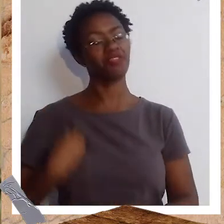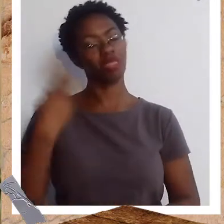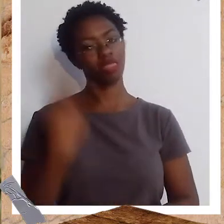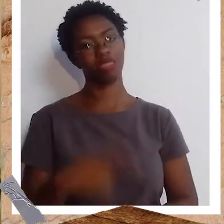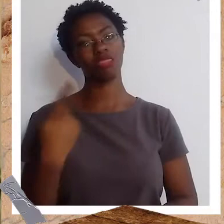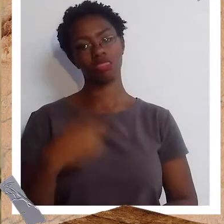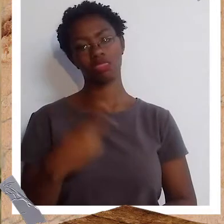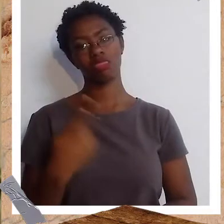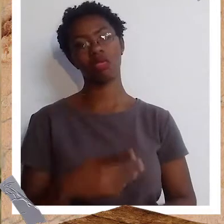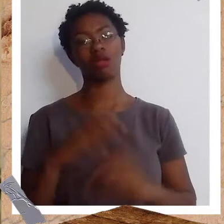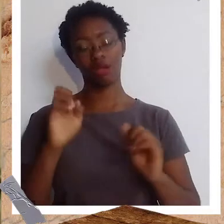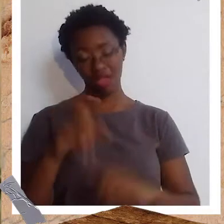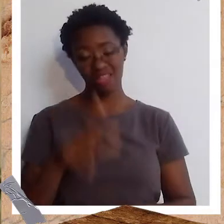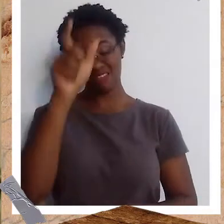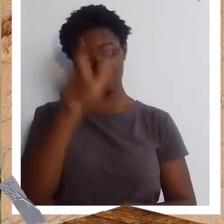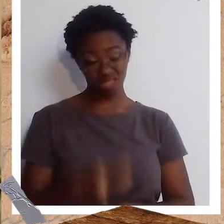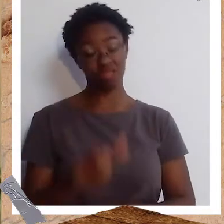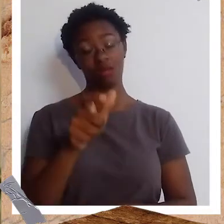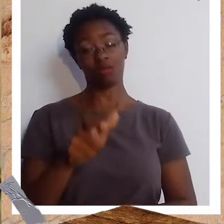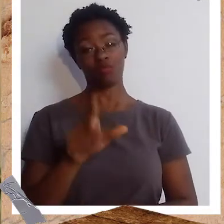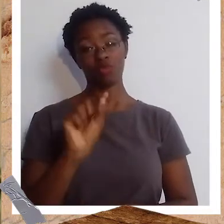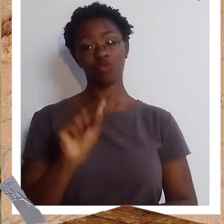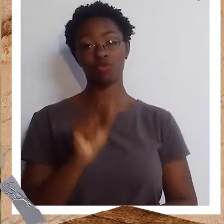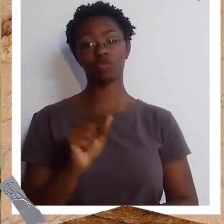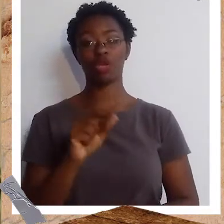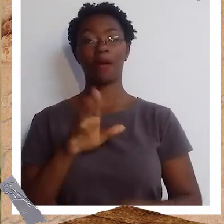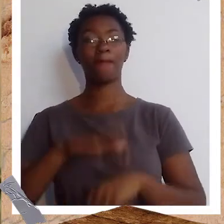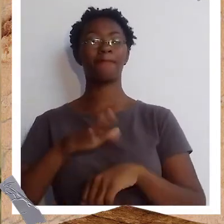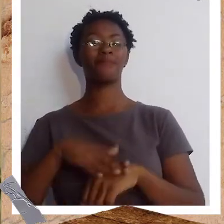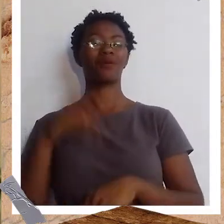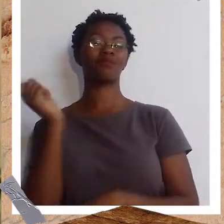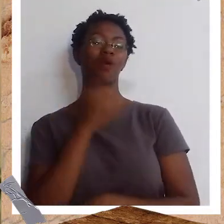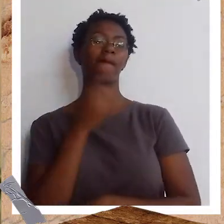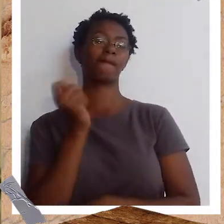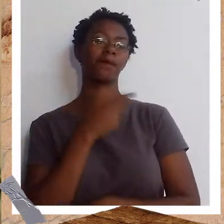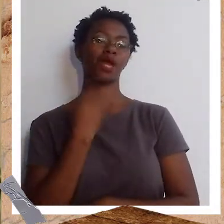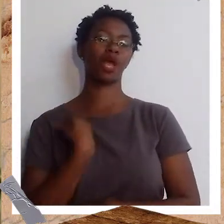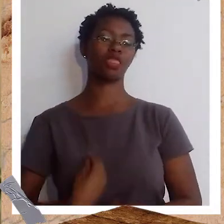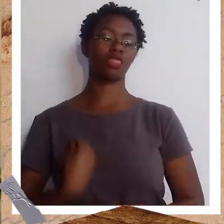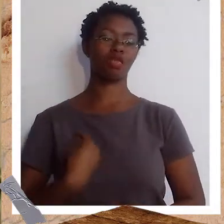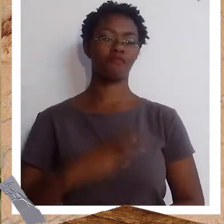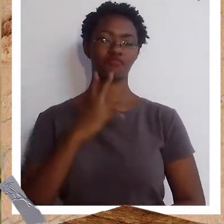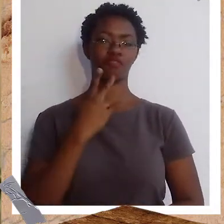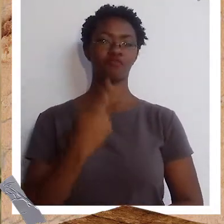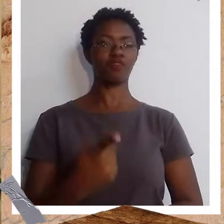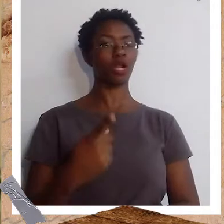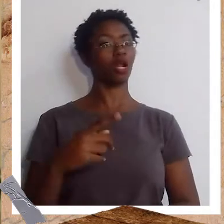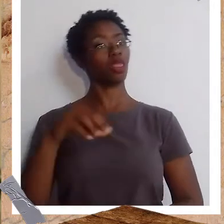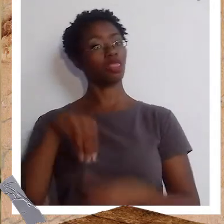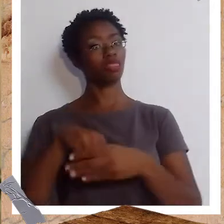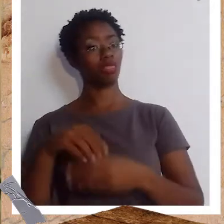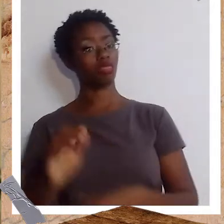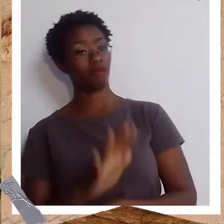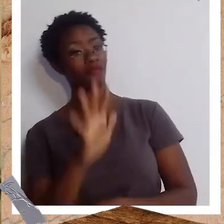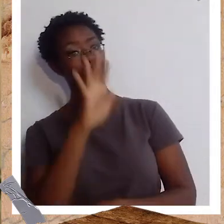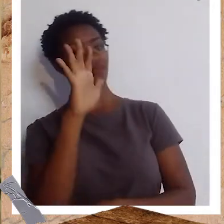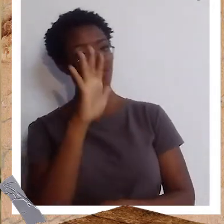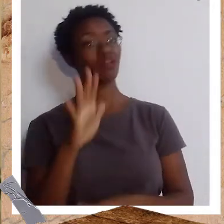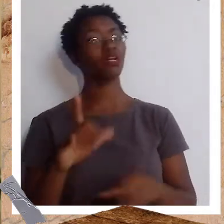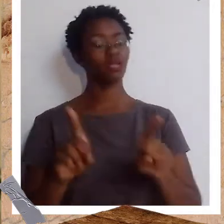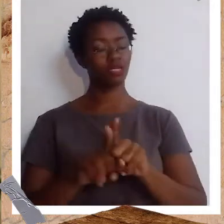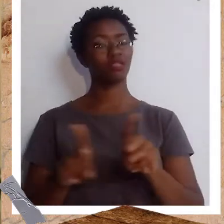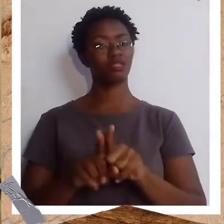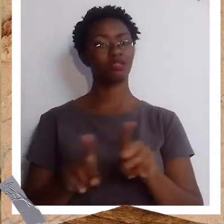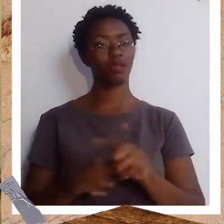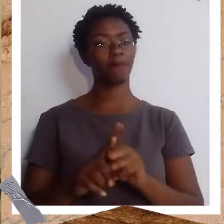Carolina é essa personagem que vai fazer uma autoironia, né, de falar-se vedete da favela. Há também aí um processo